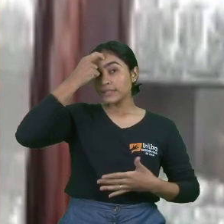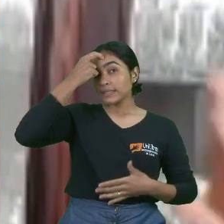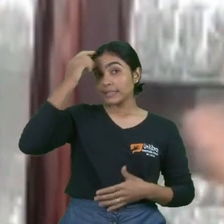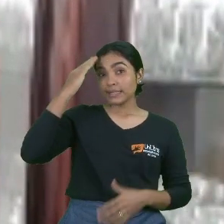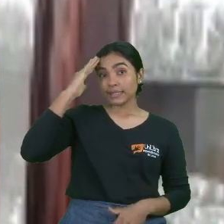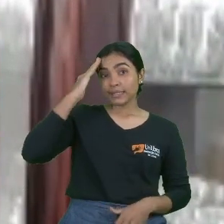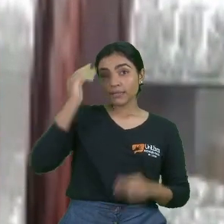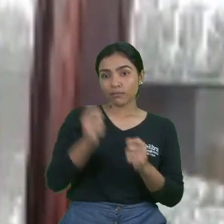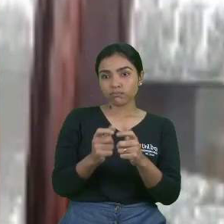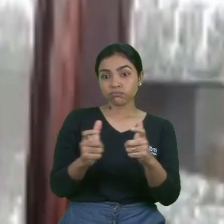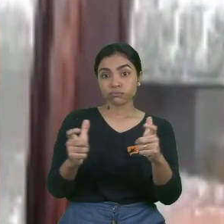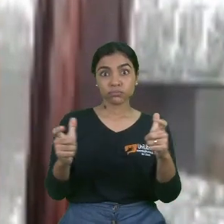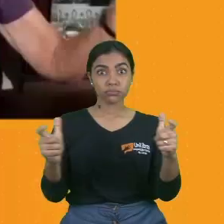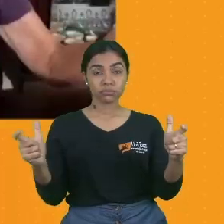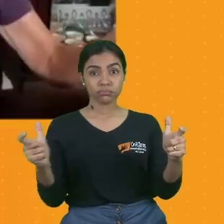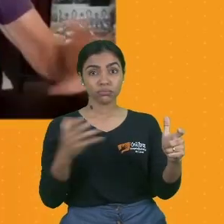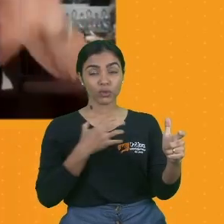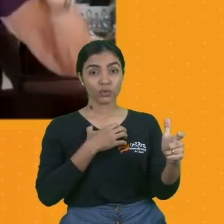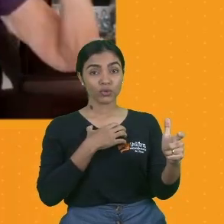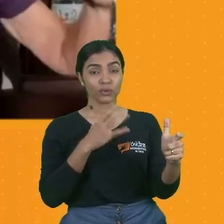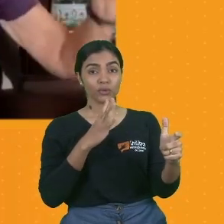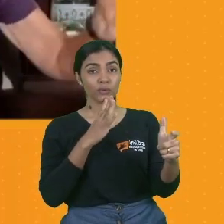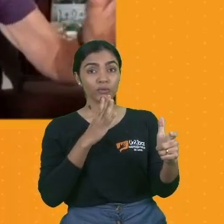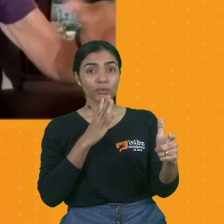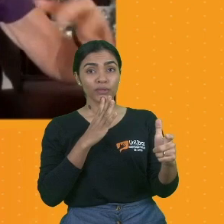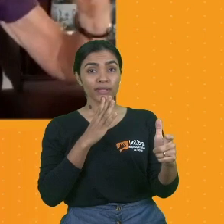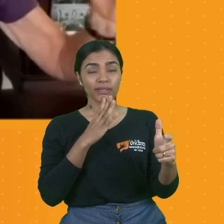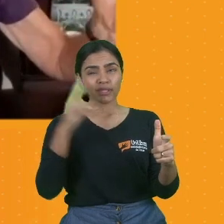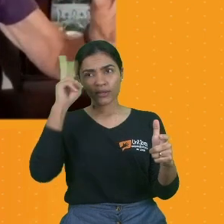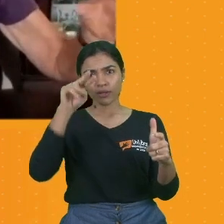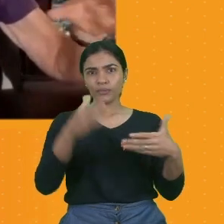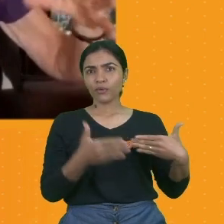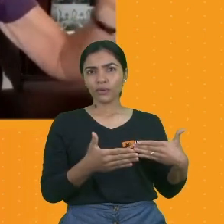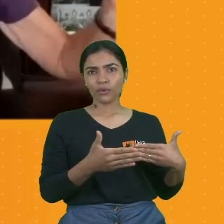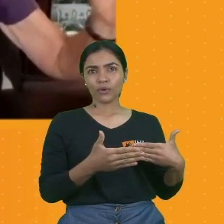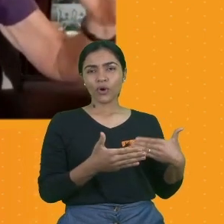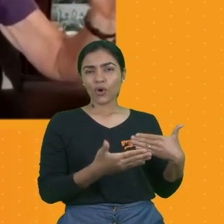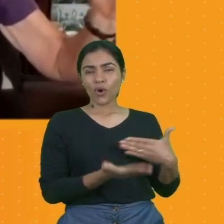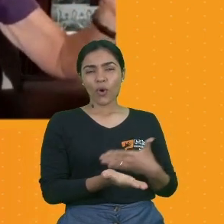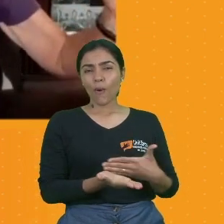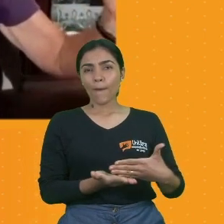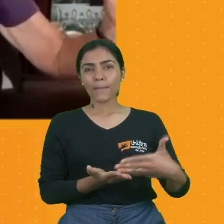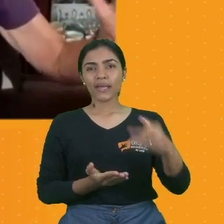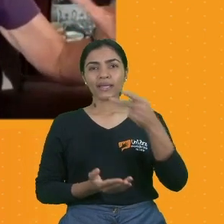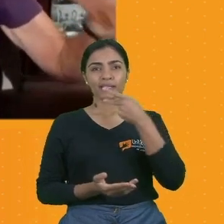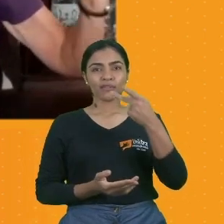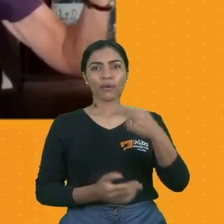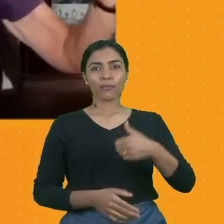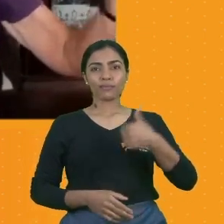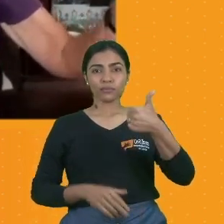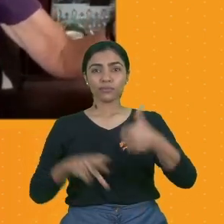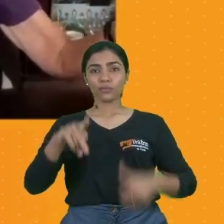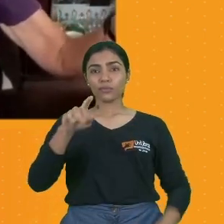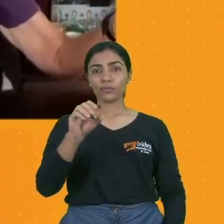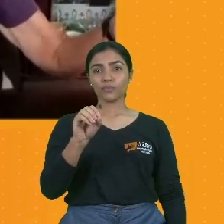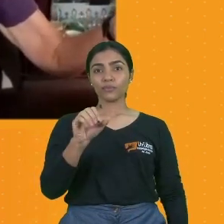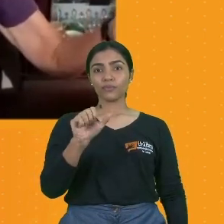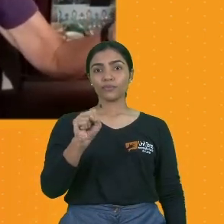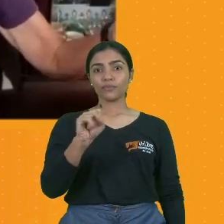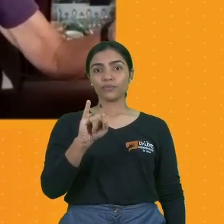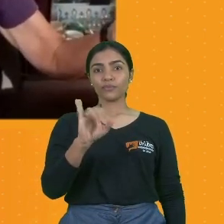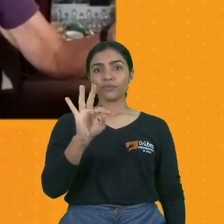é o jeito de conhecer ter mais próprio me lembro a gente conversa falando de positivismo tentando fazer de uma maneira que fosse